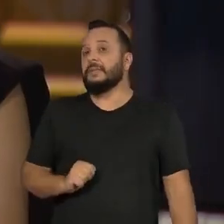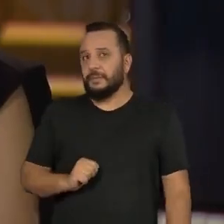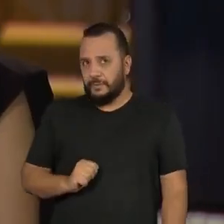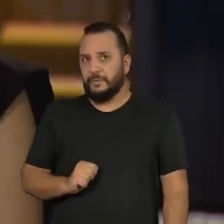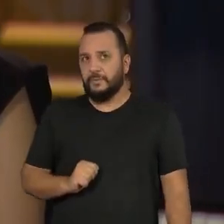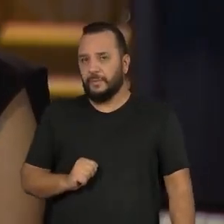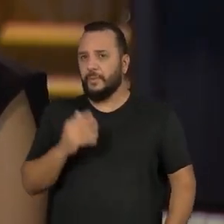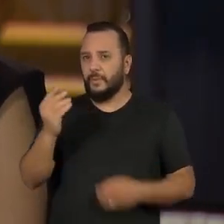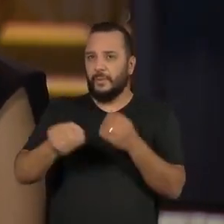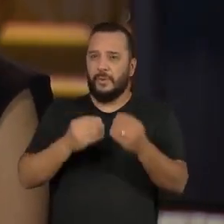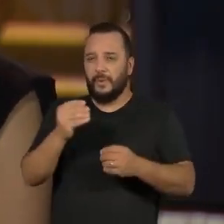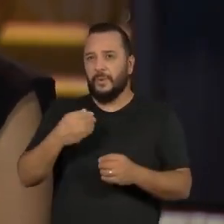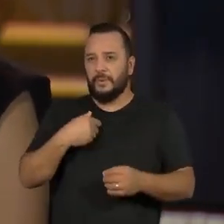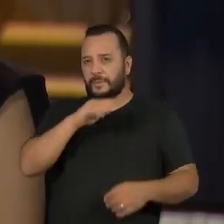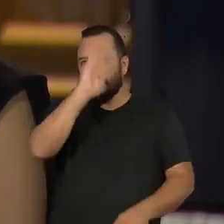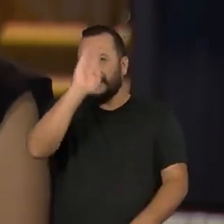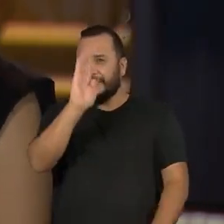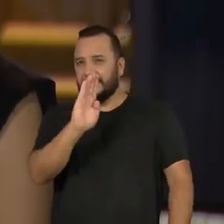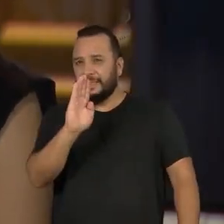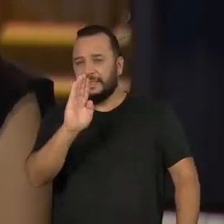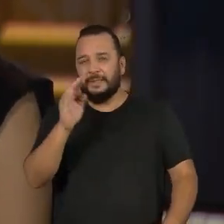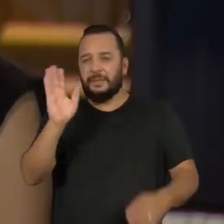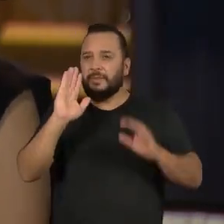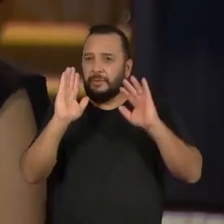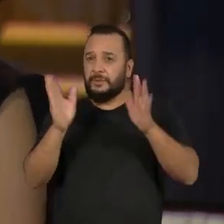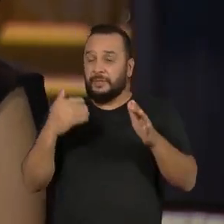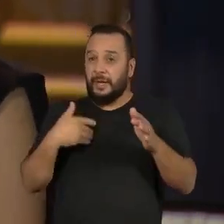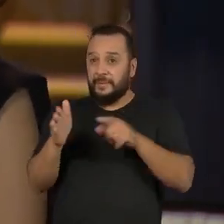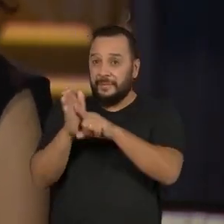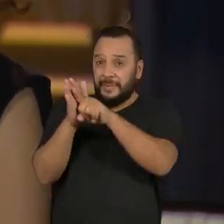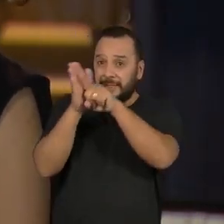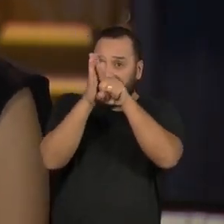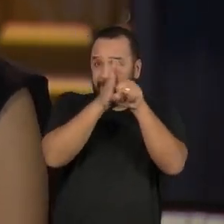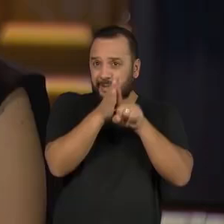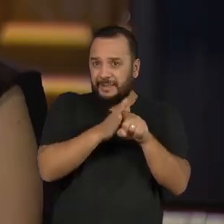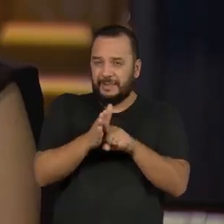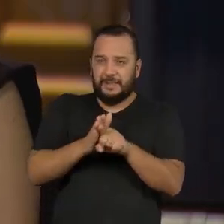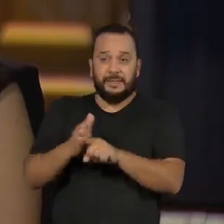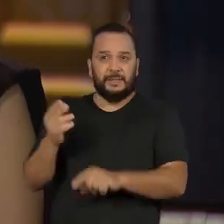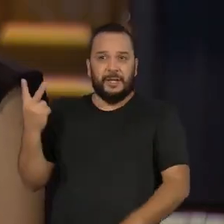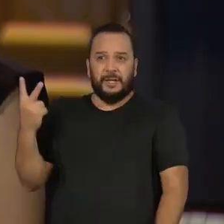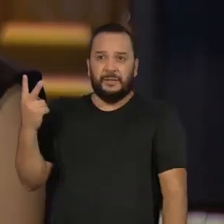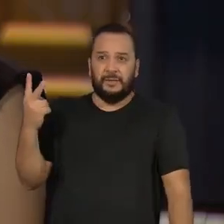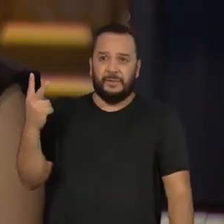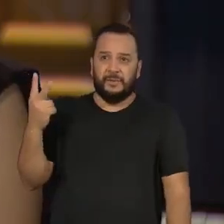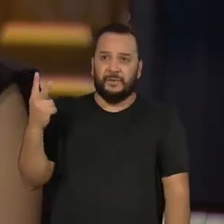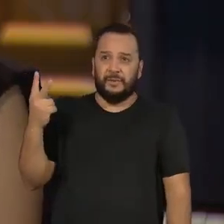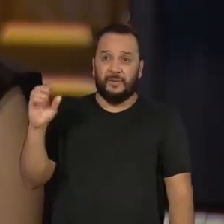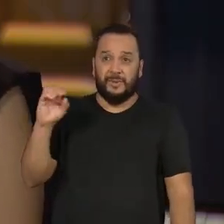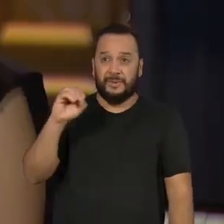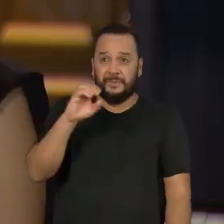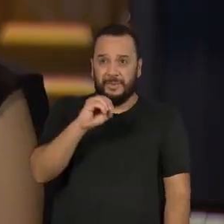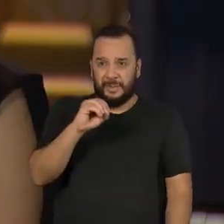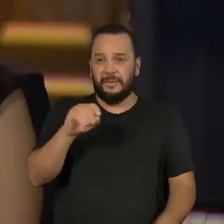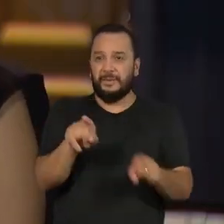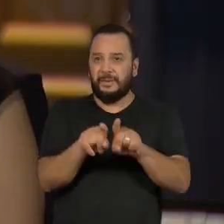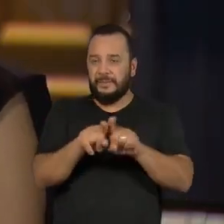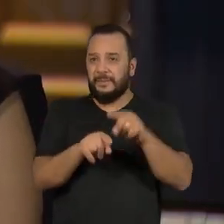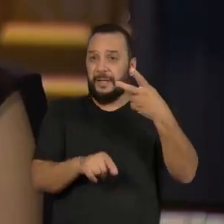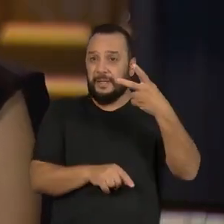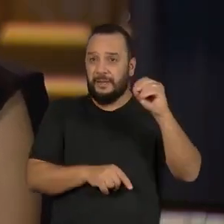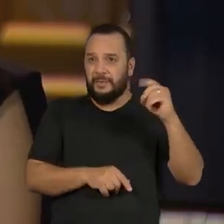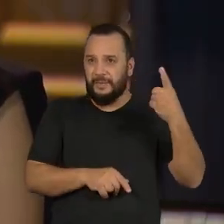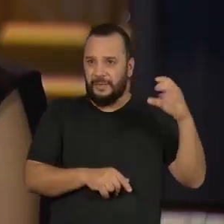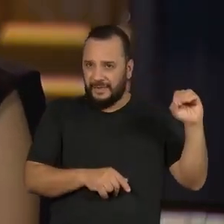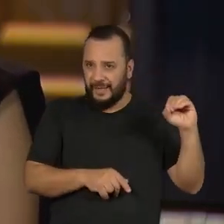o pintar do mapa na mudança do do censo de porque do senso de 2000 para censo de 2010 infelizmente a gente nossos dados com os